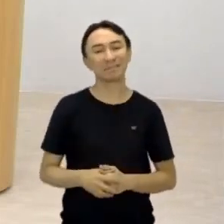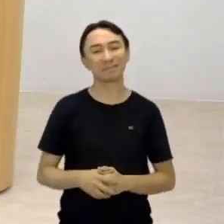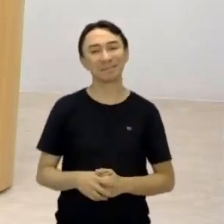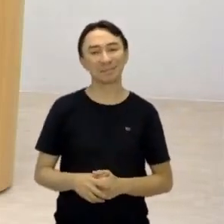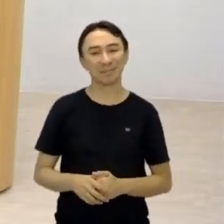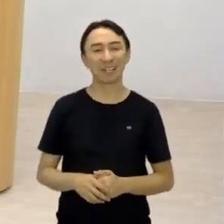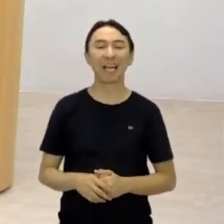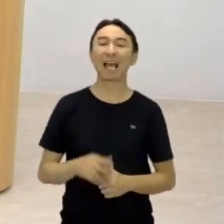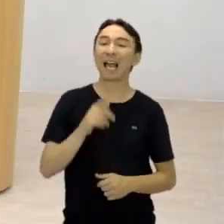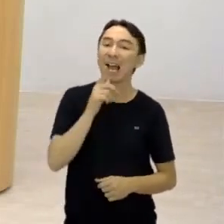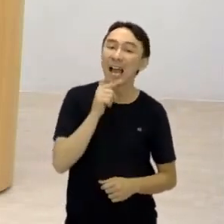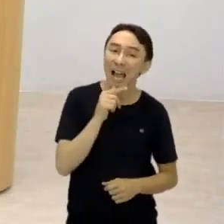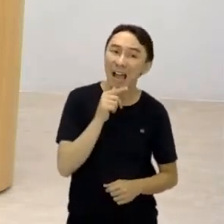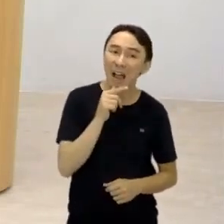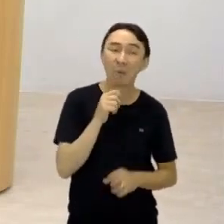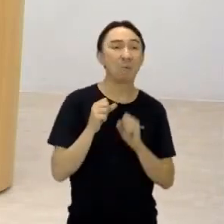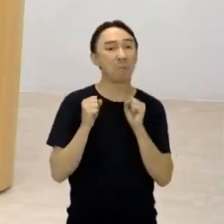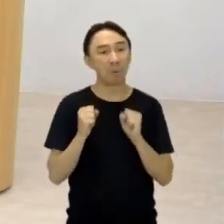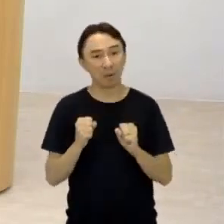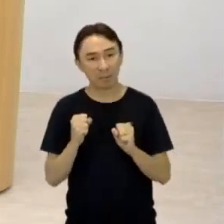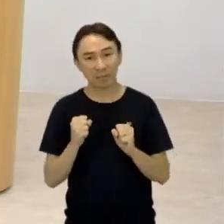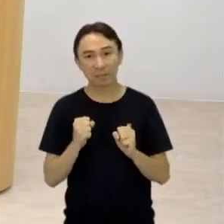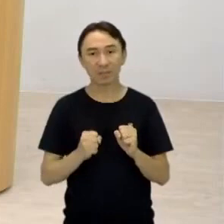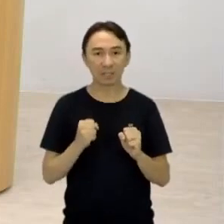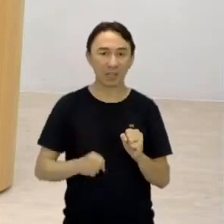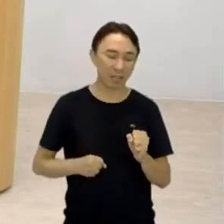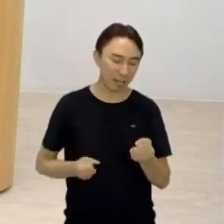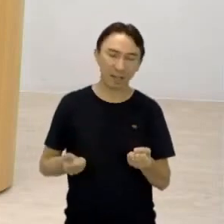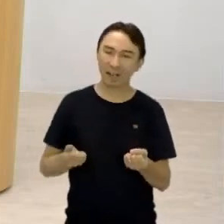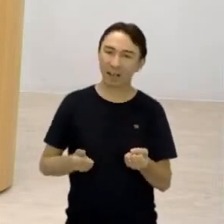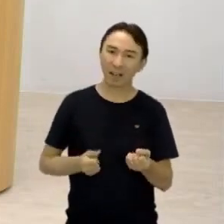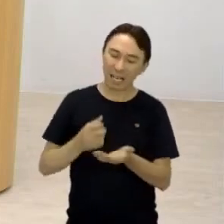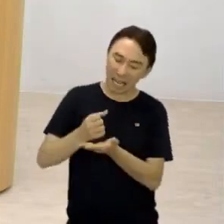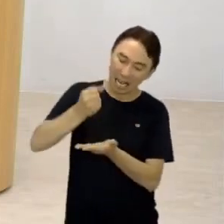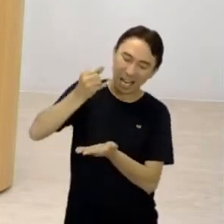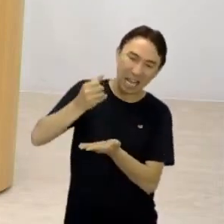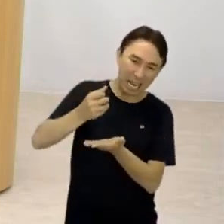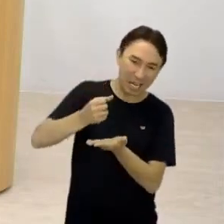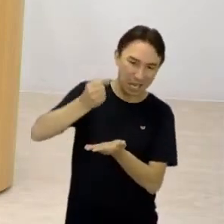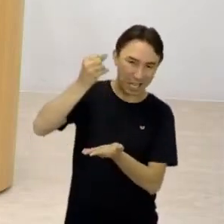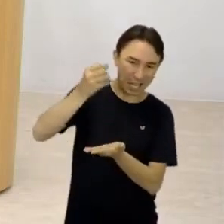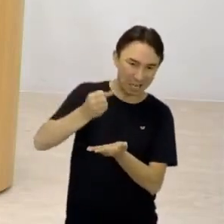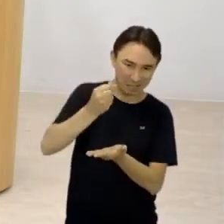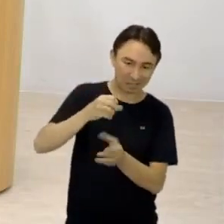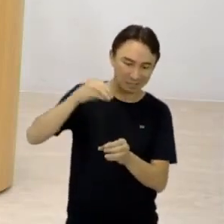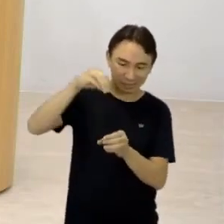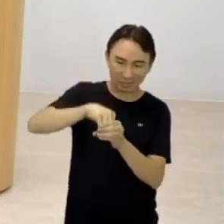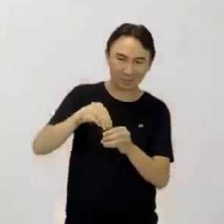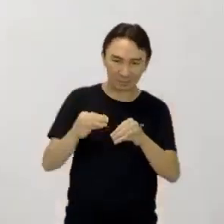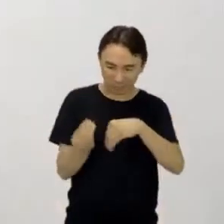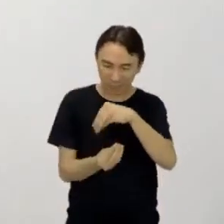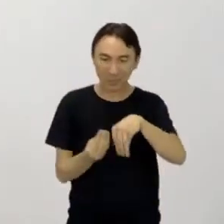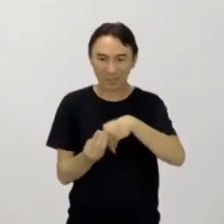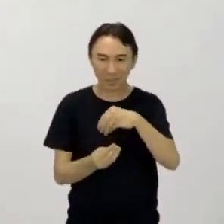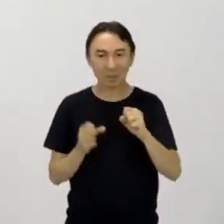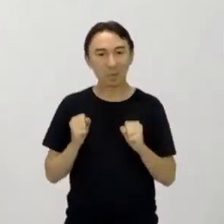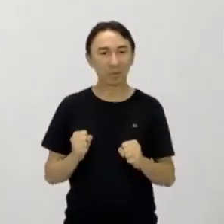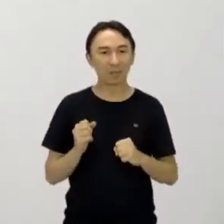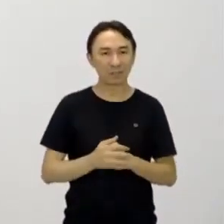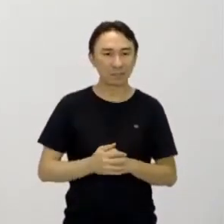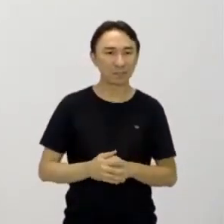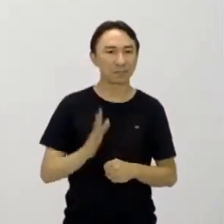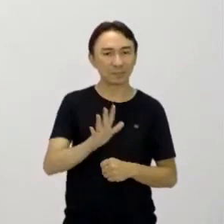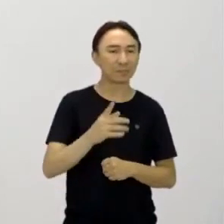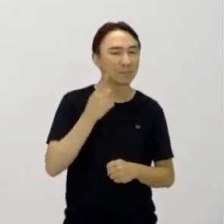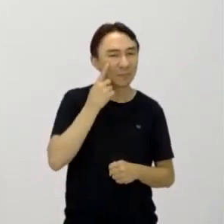água pode ter areia dissolvida? Pode. Mas uma areia mais bacaninha, né? Não areia sempre fica ruim. Mas nesta água aqui,